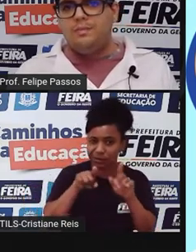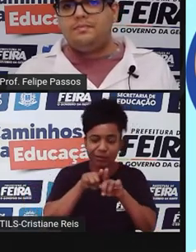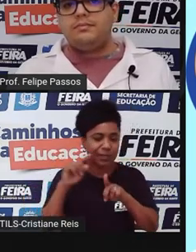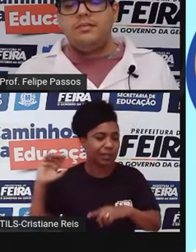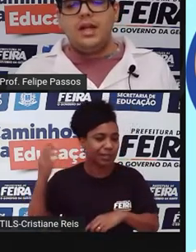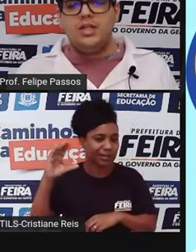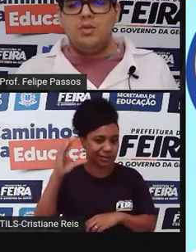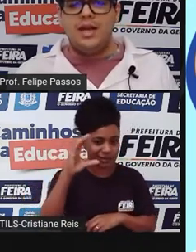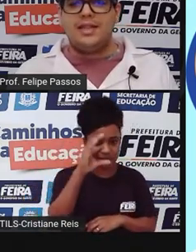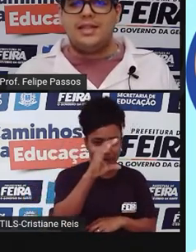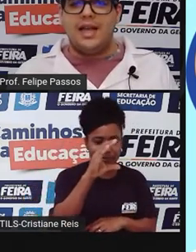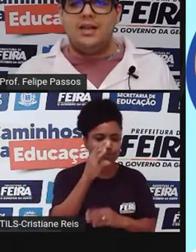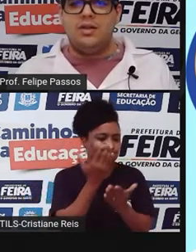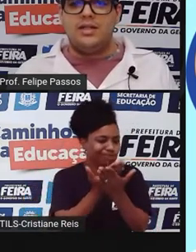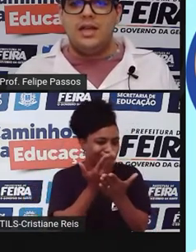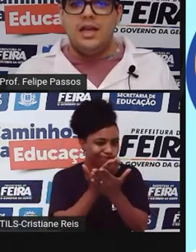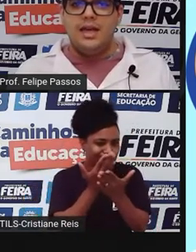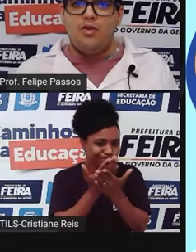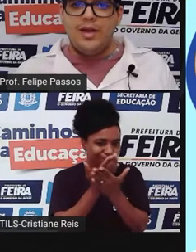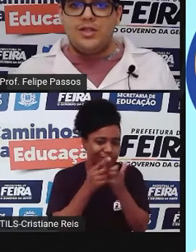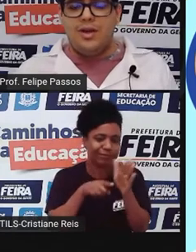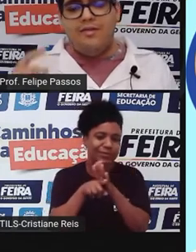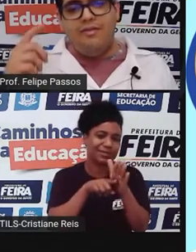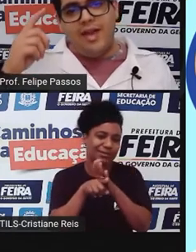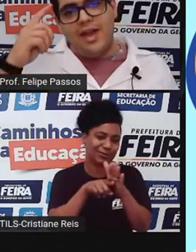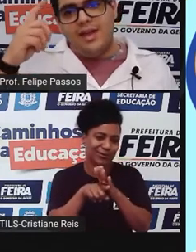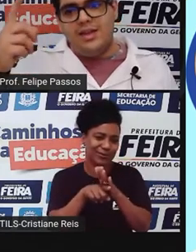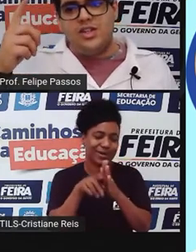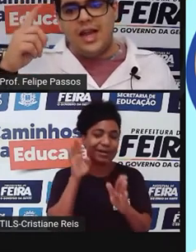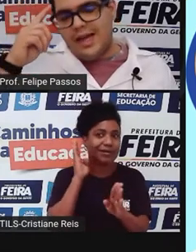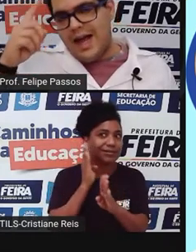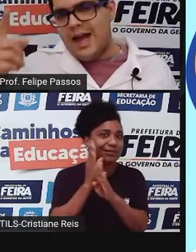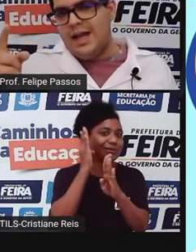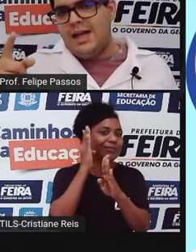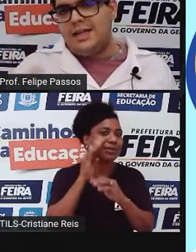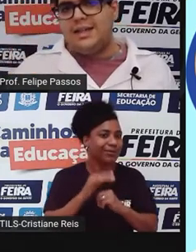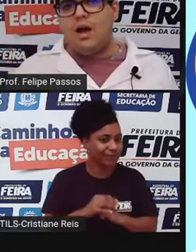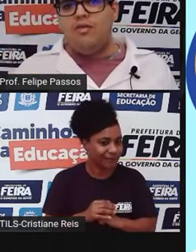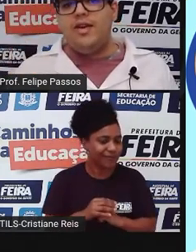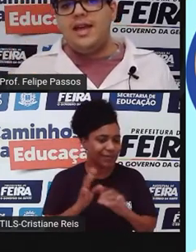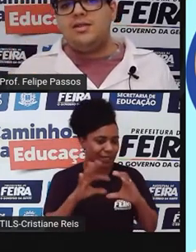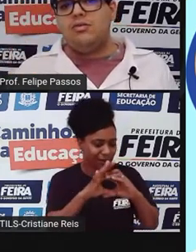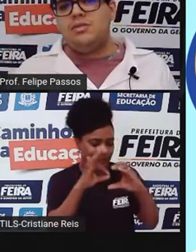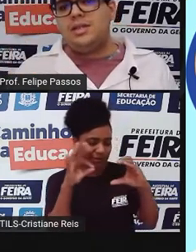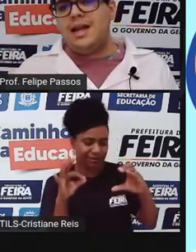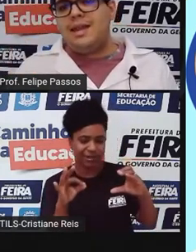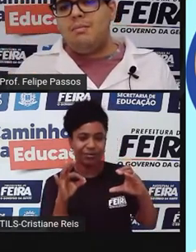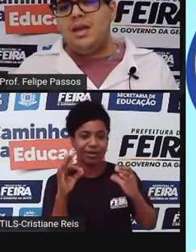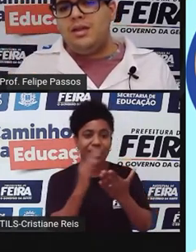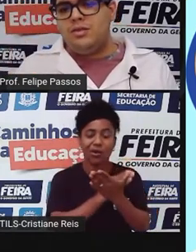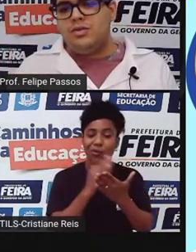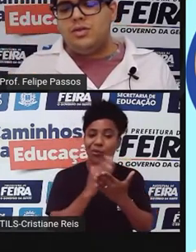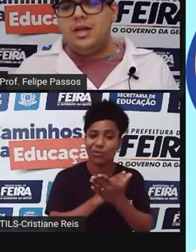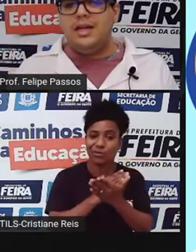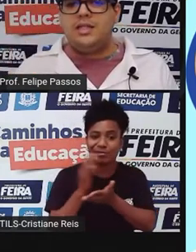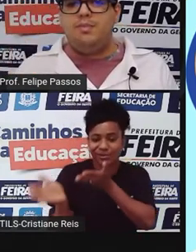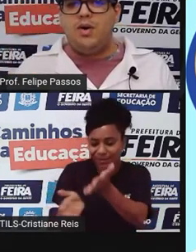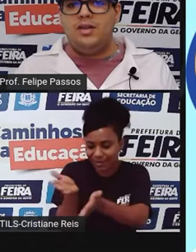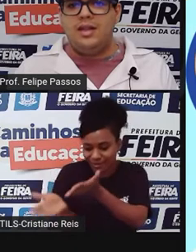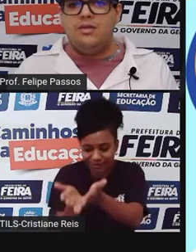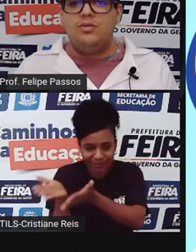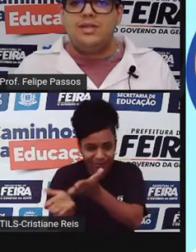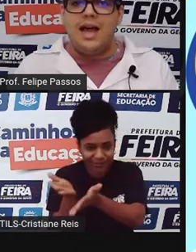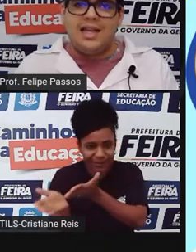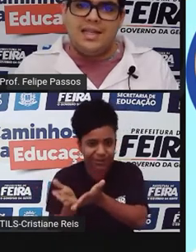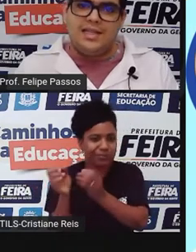aprendeu sobre essas células e começou a ver, enxergar que talvez alguns tratamentos, eles